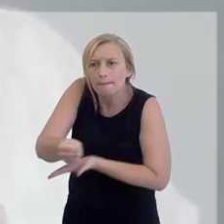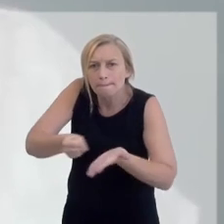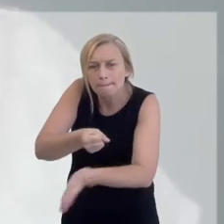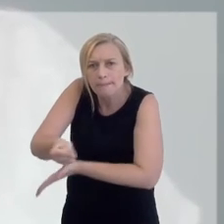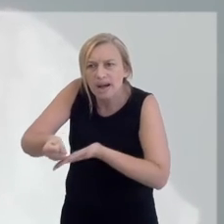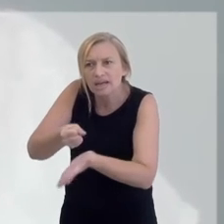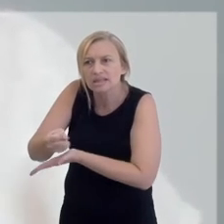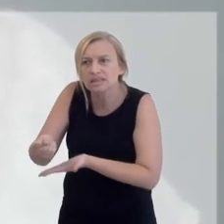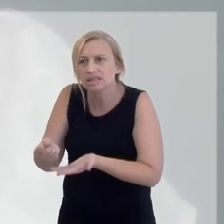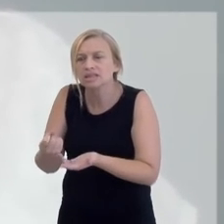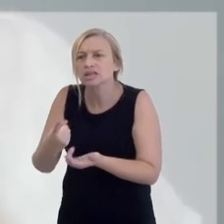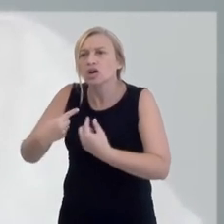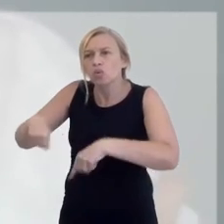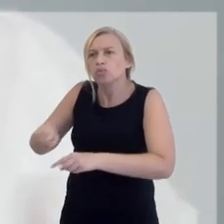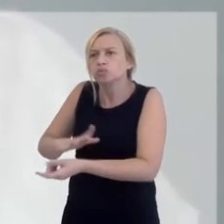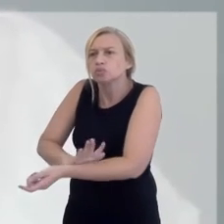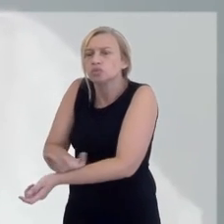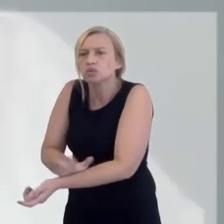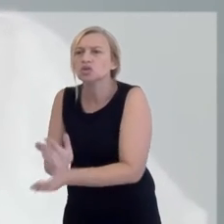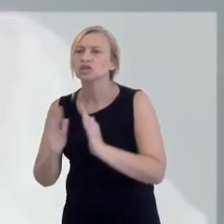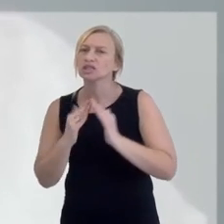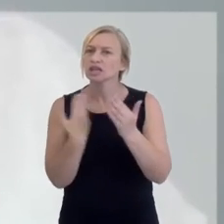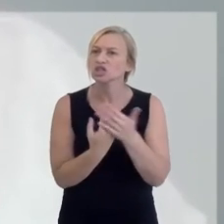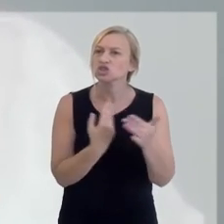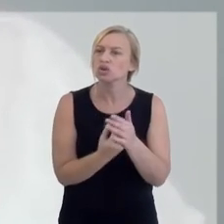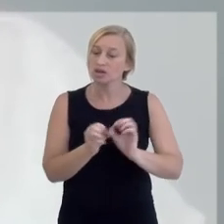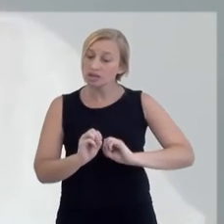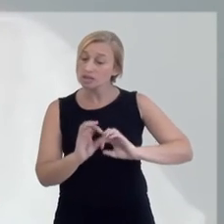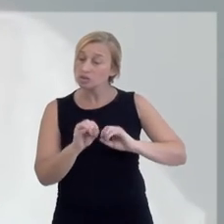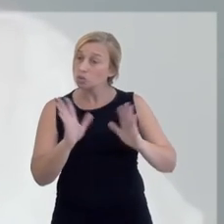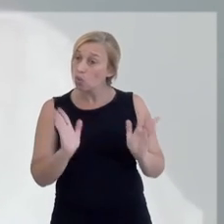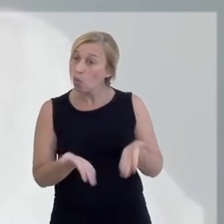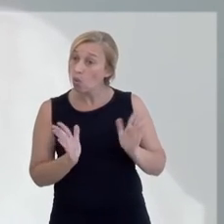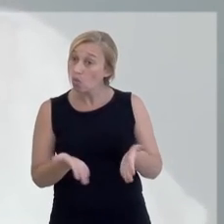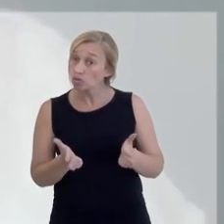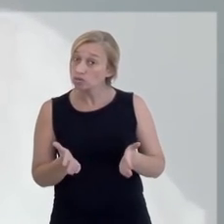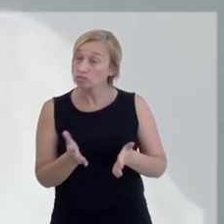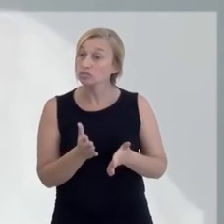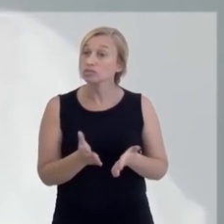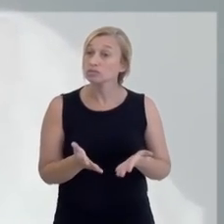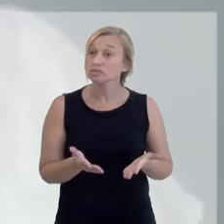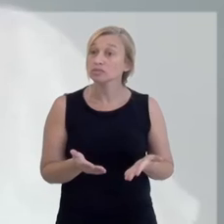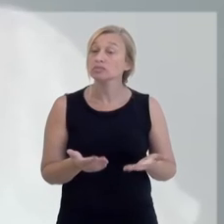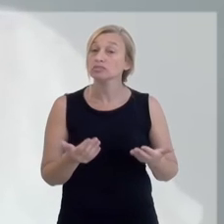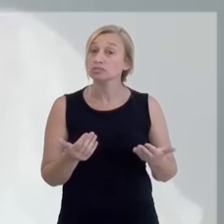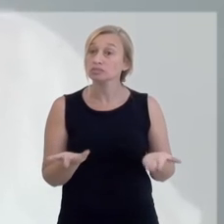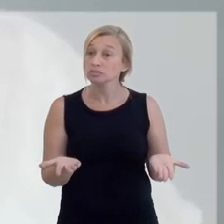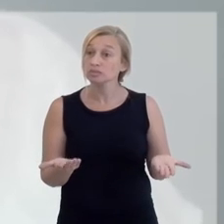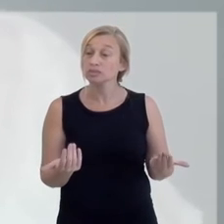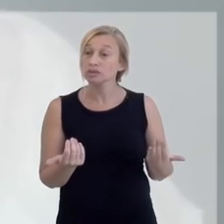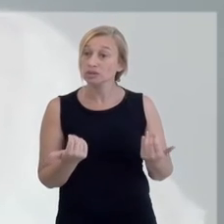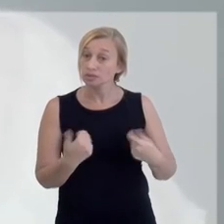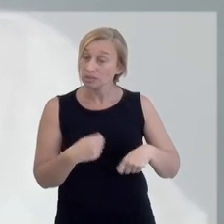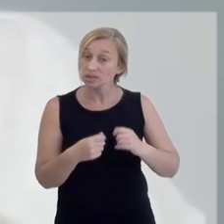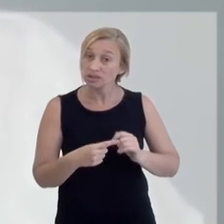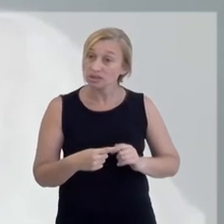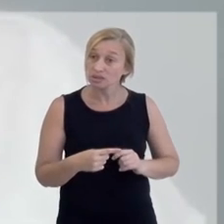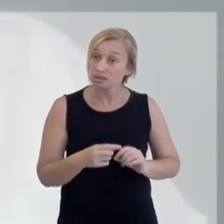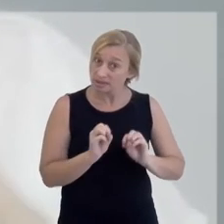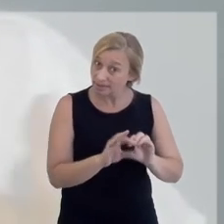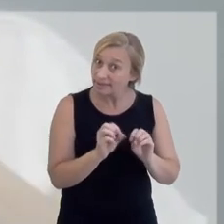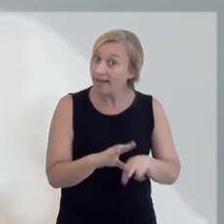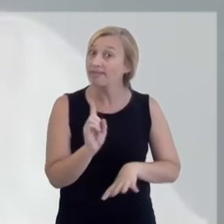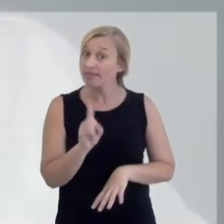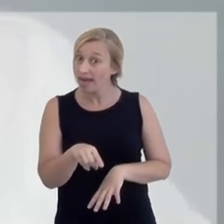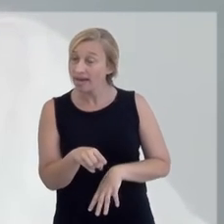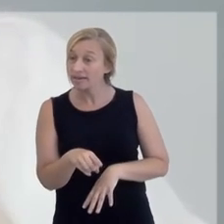embasamento que eu tenho antirracista, né, na escola que eu dou aula hoje, tem a ver com argumentação, porque tem que dar aula, né?